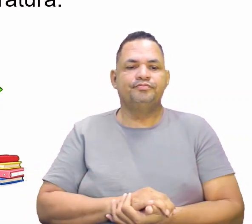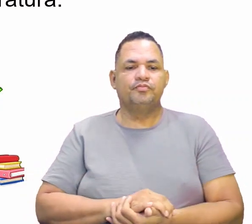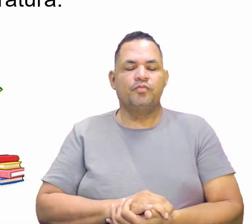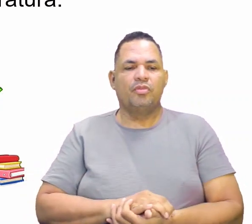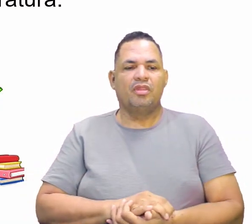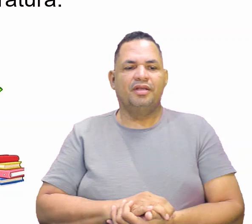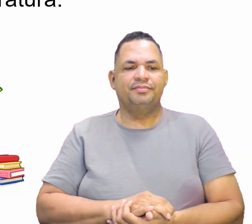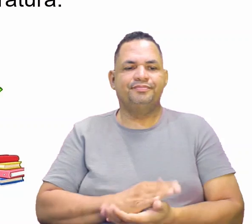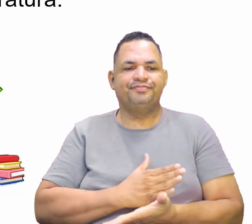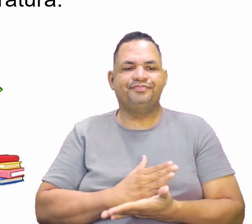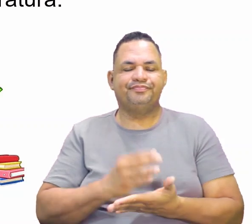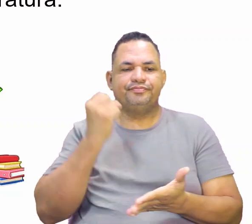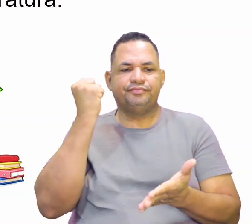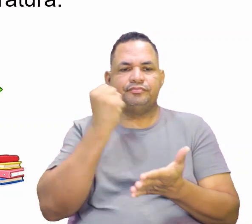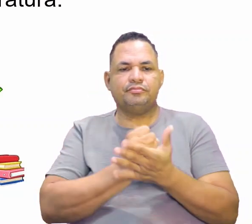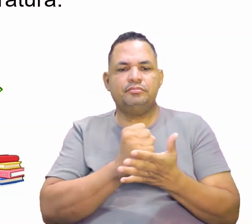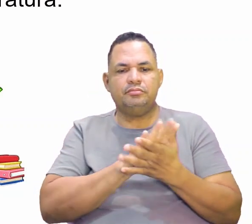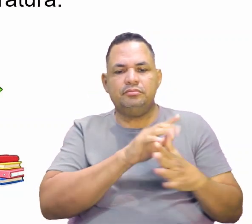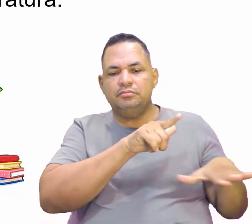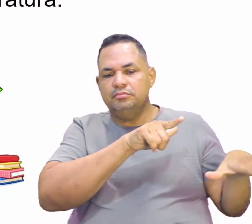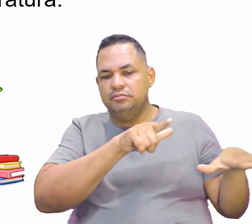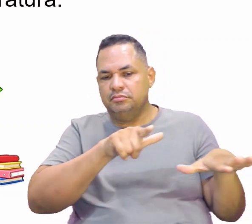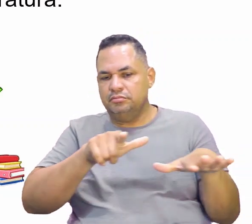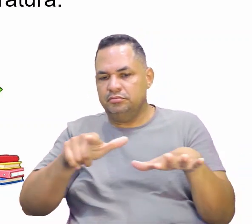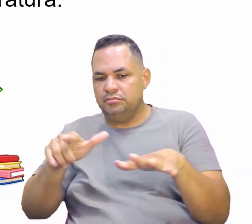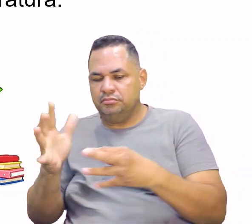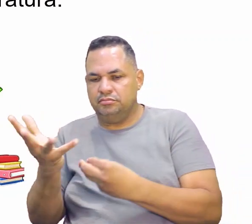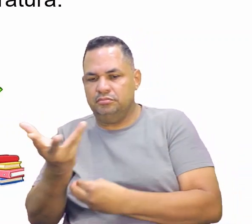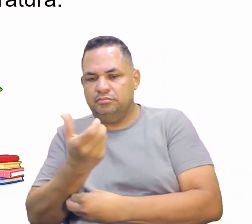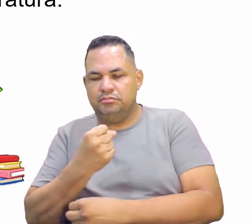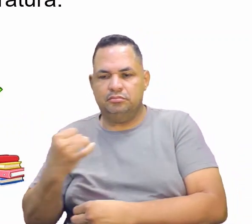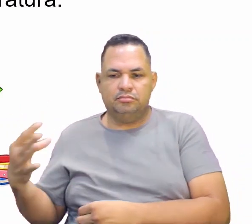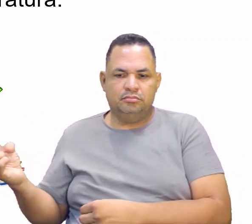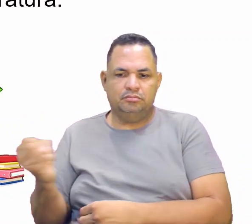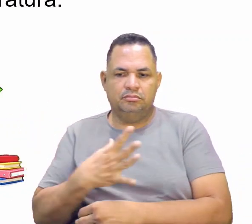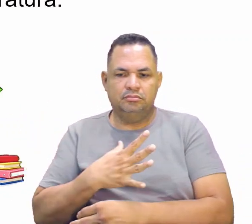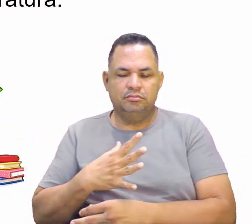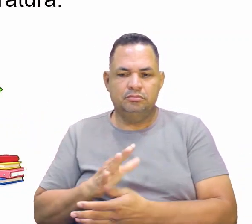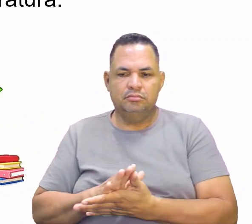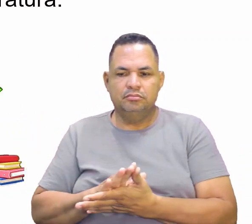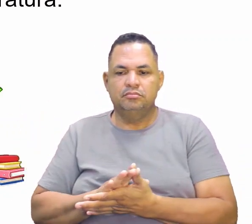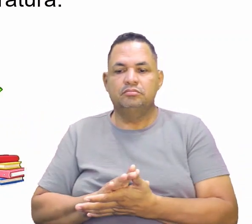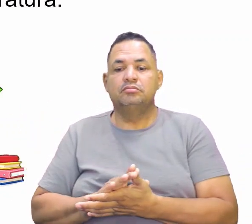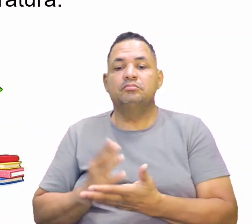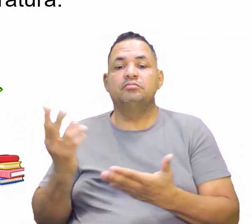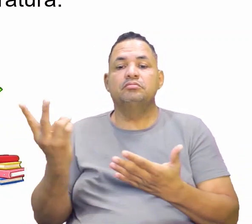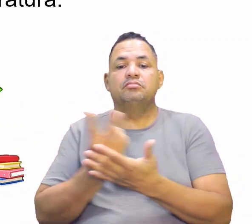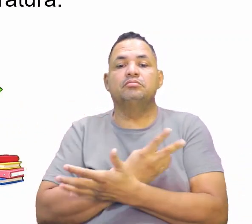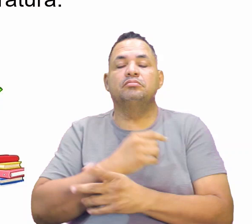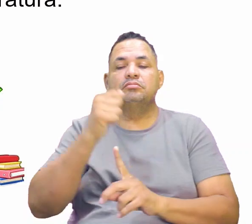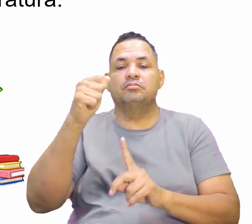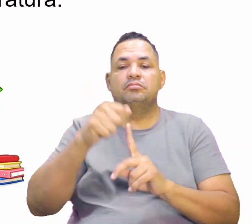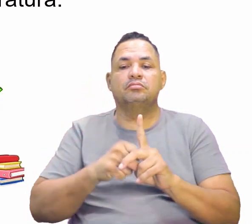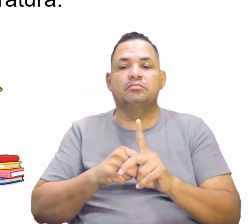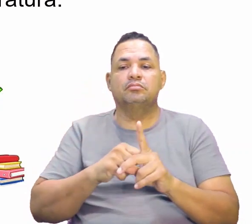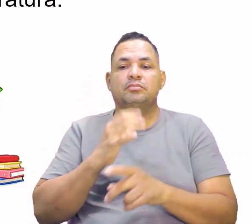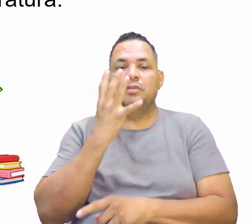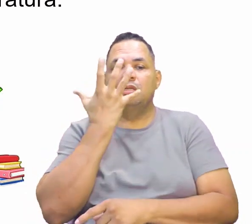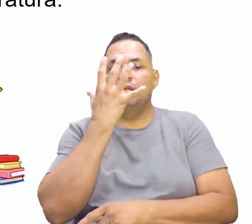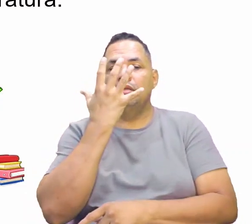para vocês, ficou marcado aí pela Semana de Arte Moderna, que aconteceu no mês de fevereiro, no ano